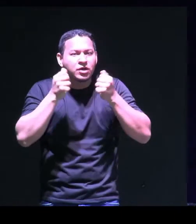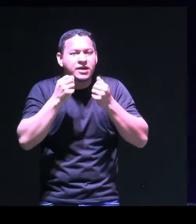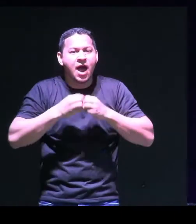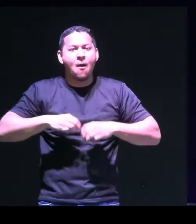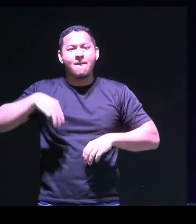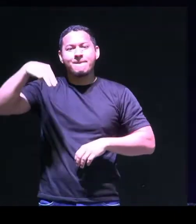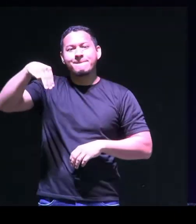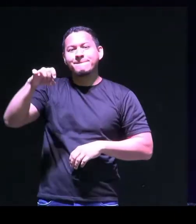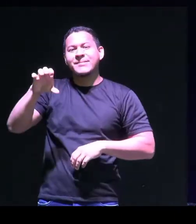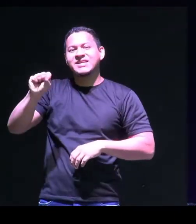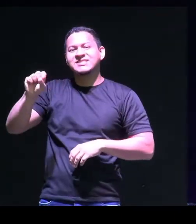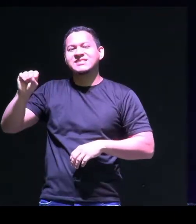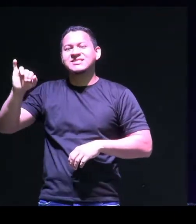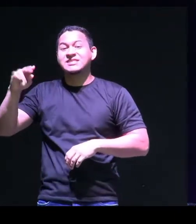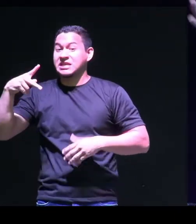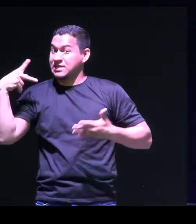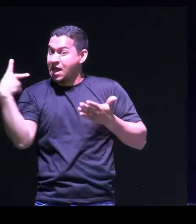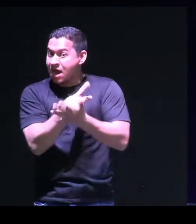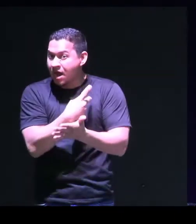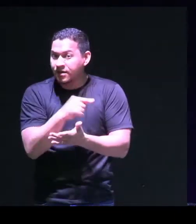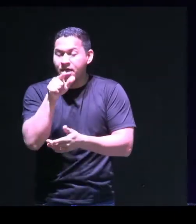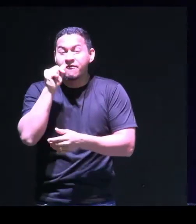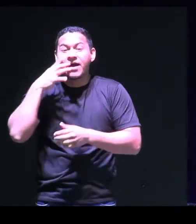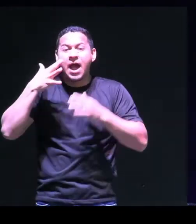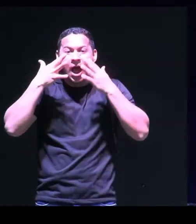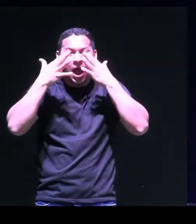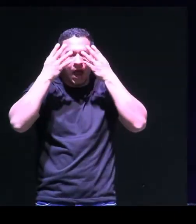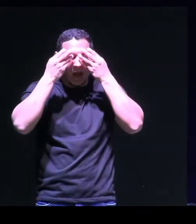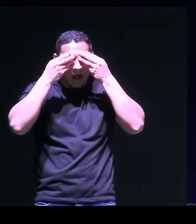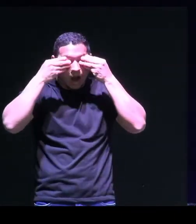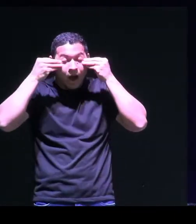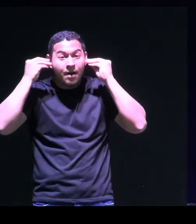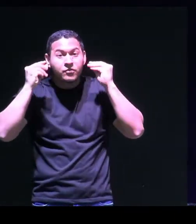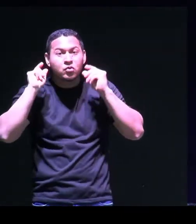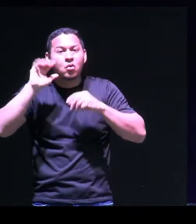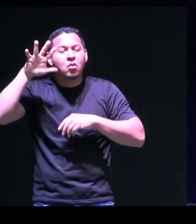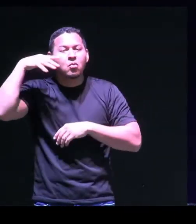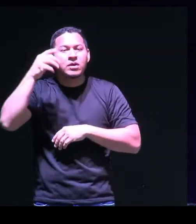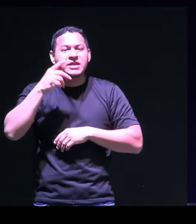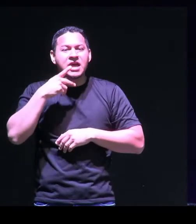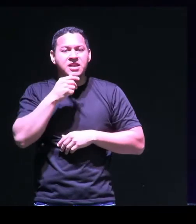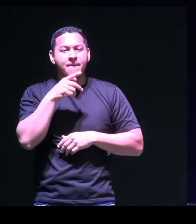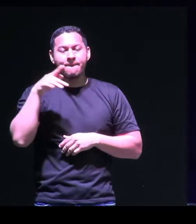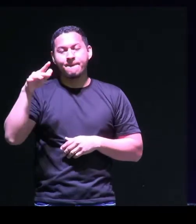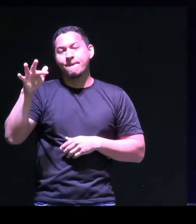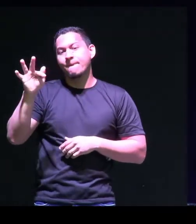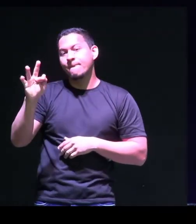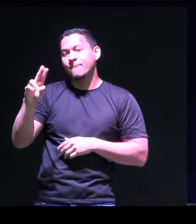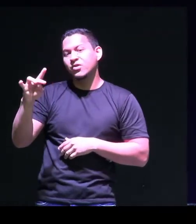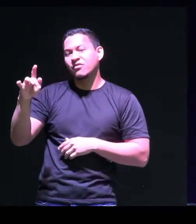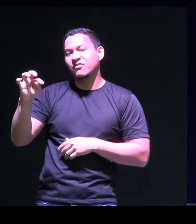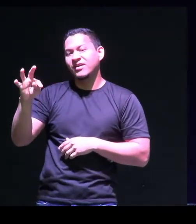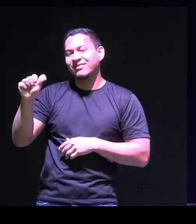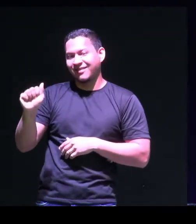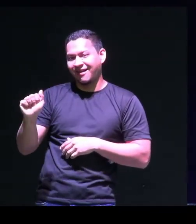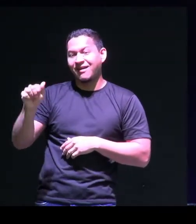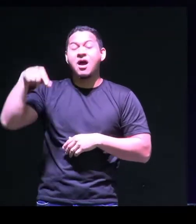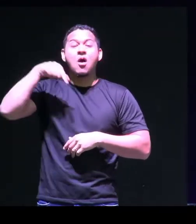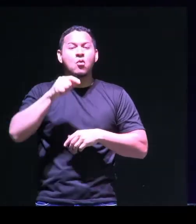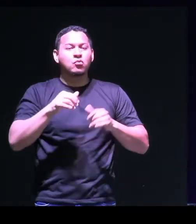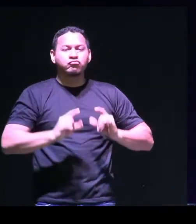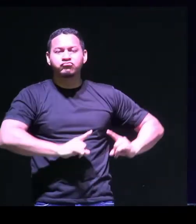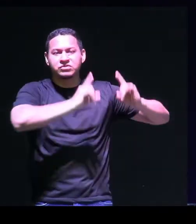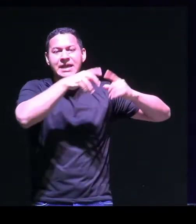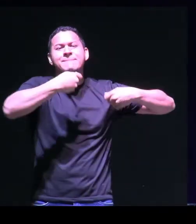que é o Messias. Mas eles vão abrir seus olhos e vão quebrar o acordo de paz quando ele profanar o templo. Então esse templo tem que estar